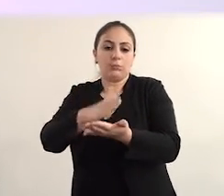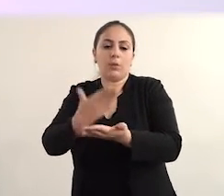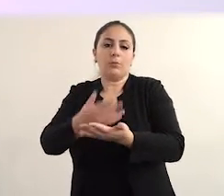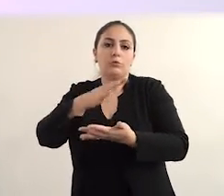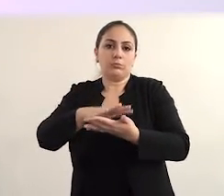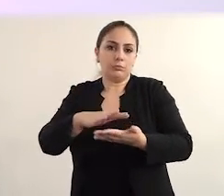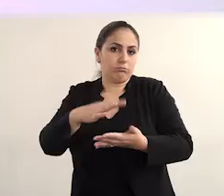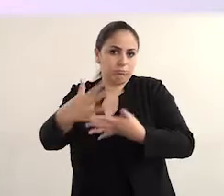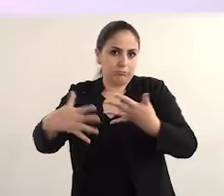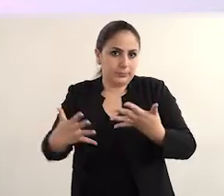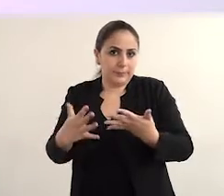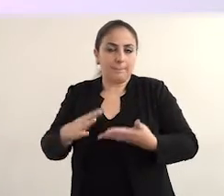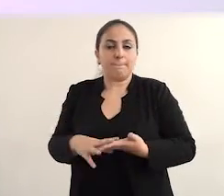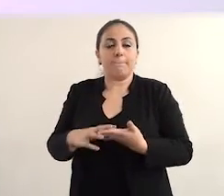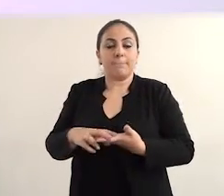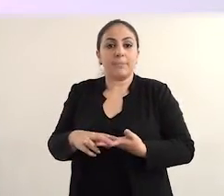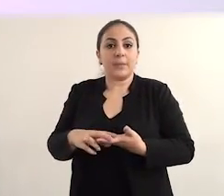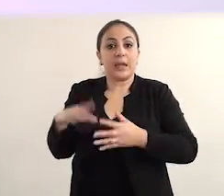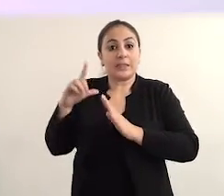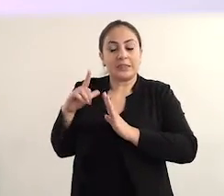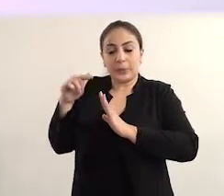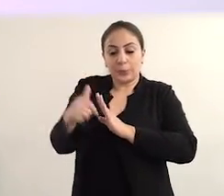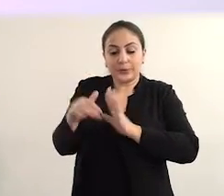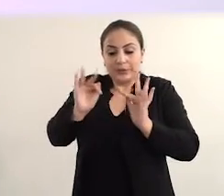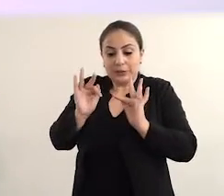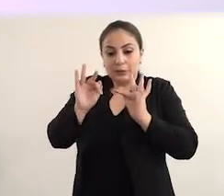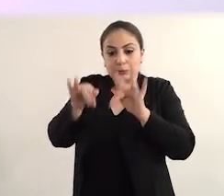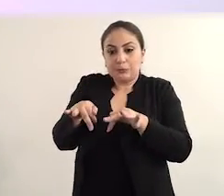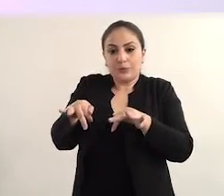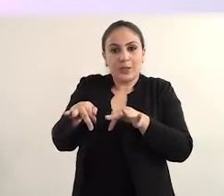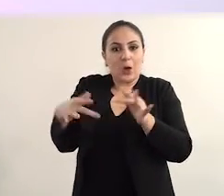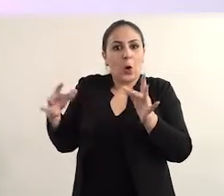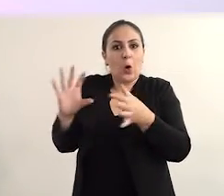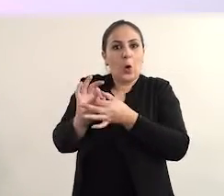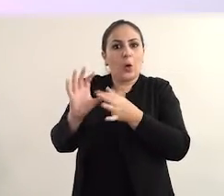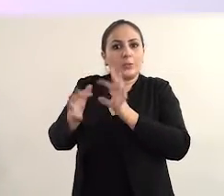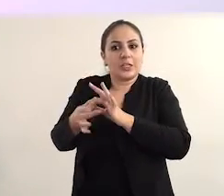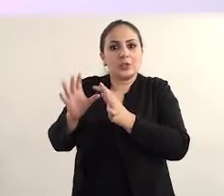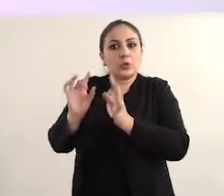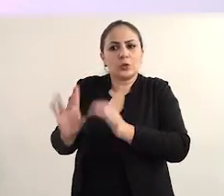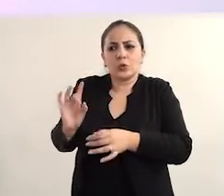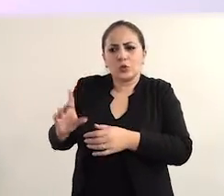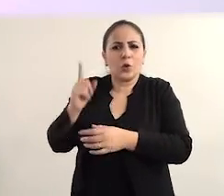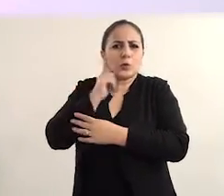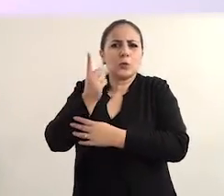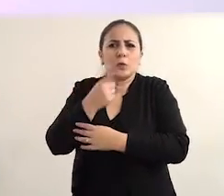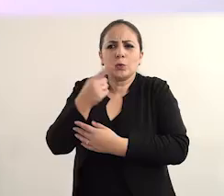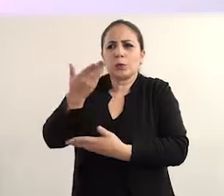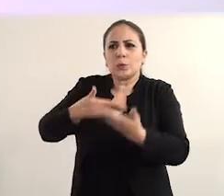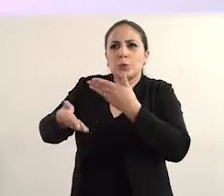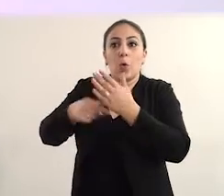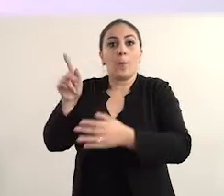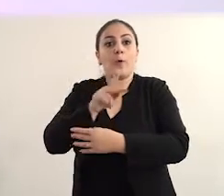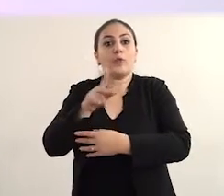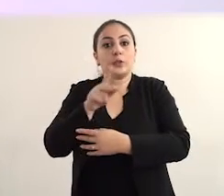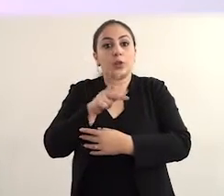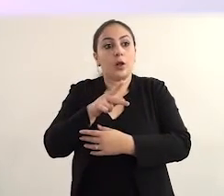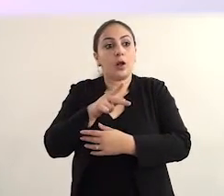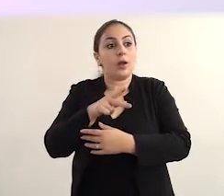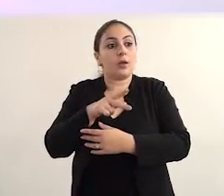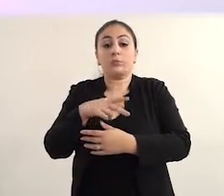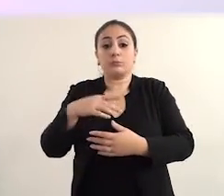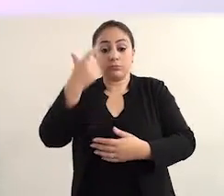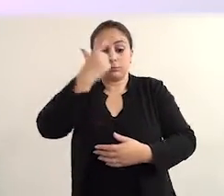Libras. Então ela saiu daquele contexto onde tinha os pares, o professor que falava